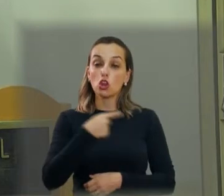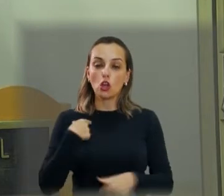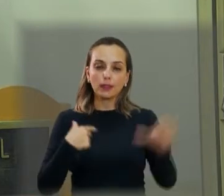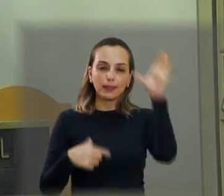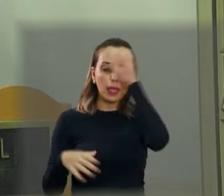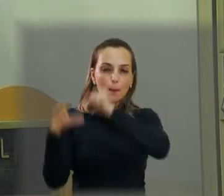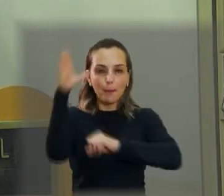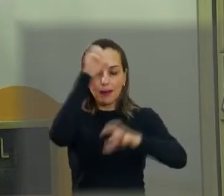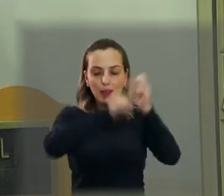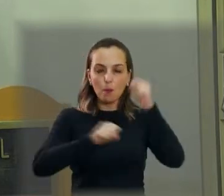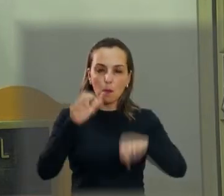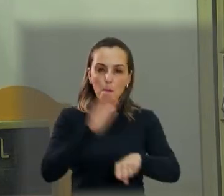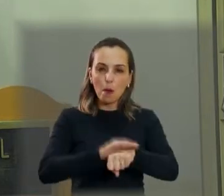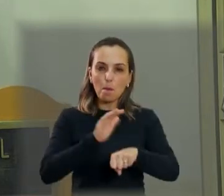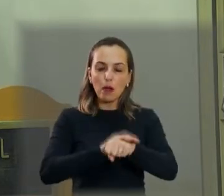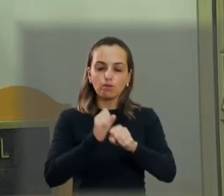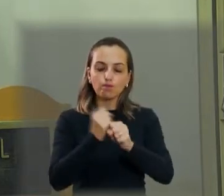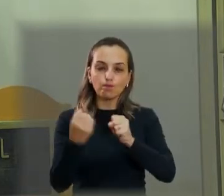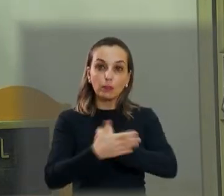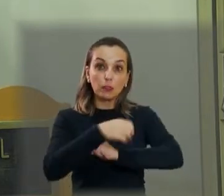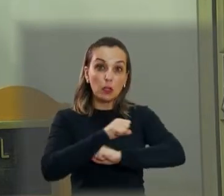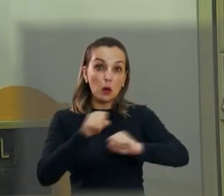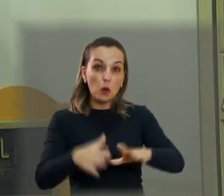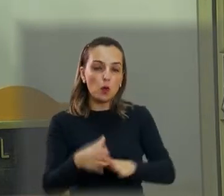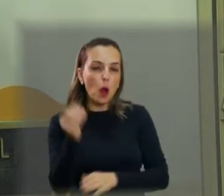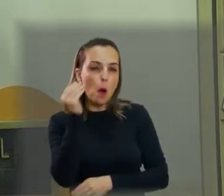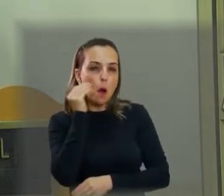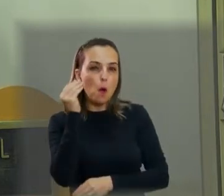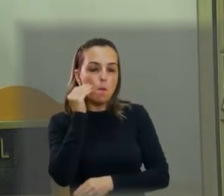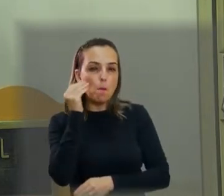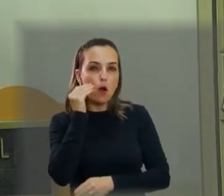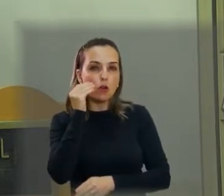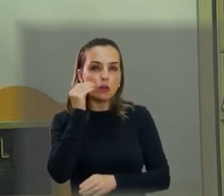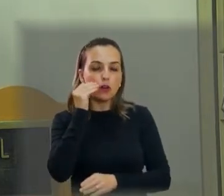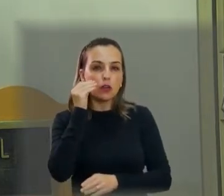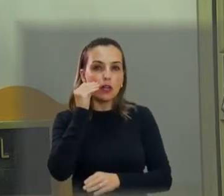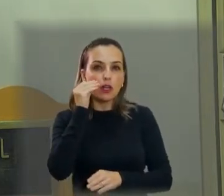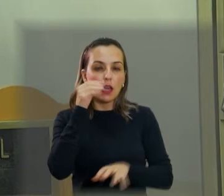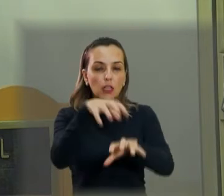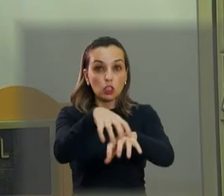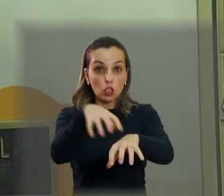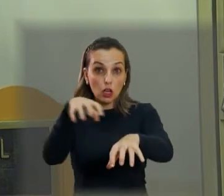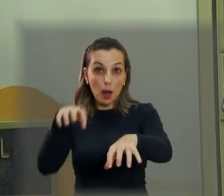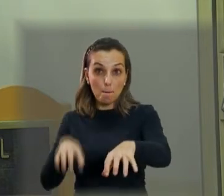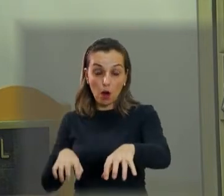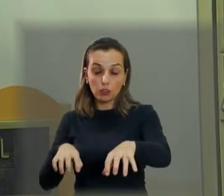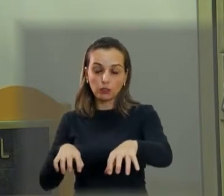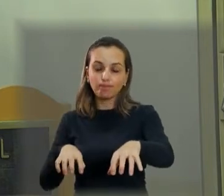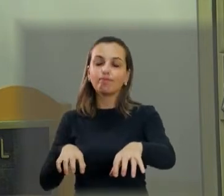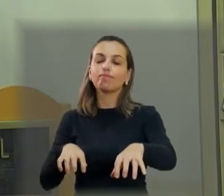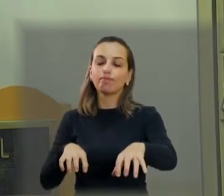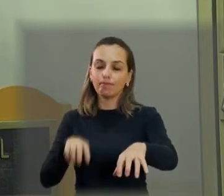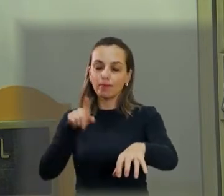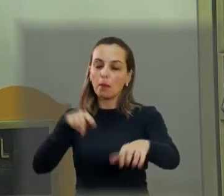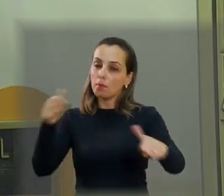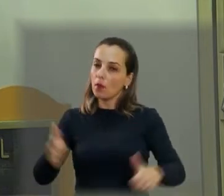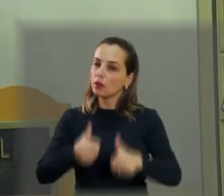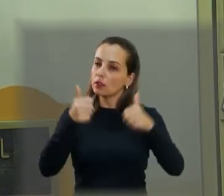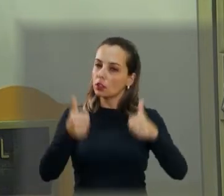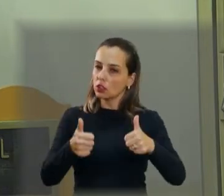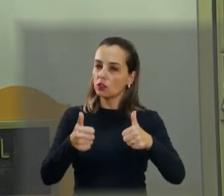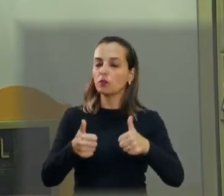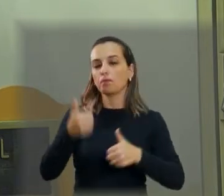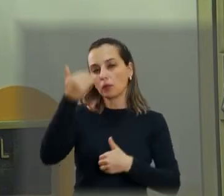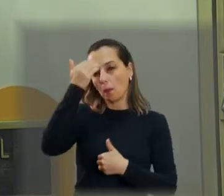pandemia e essa oportunidade de nos reunir remotamente é uma lição positiva de tudo isso, né? Agradeço a iniciativa